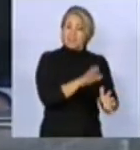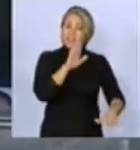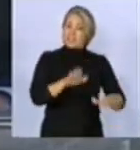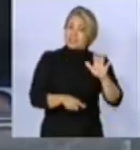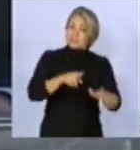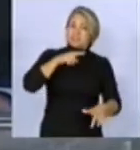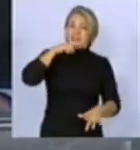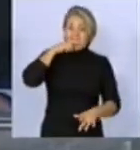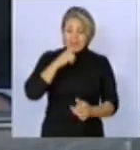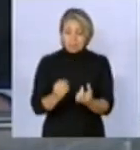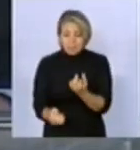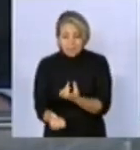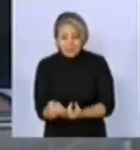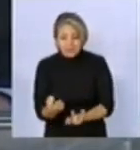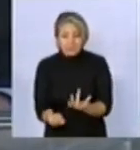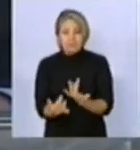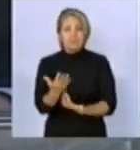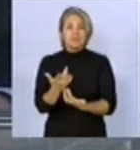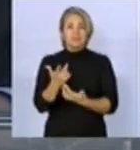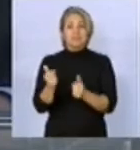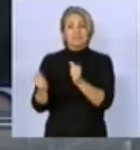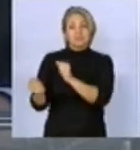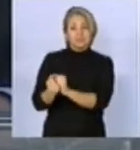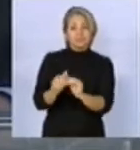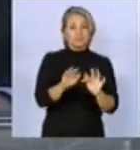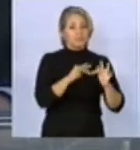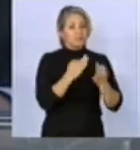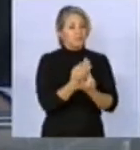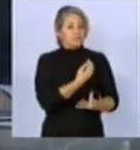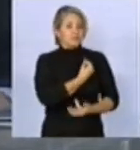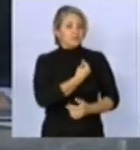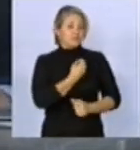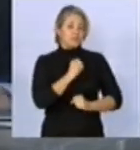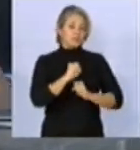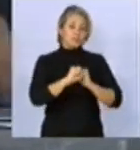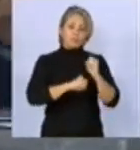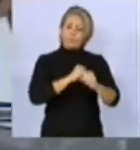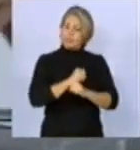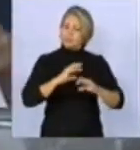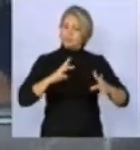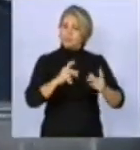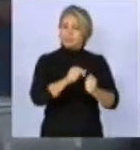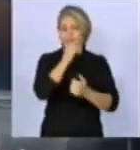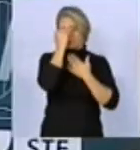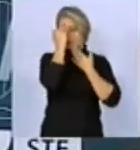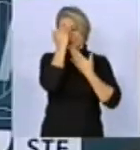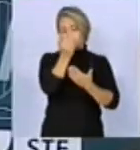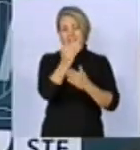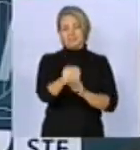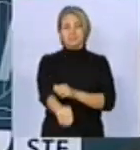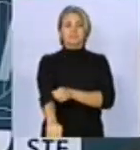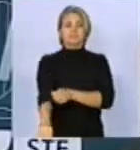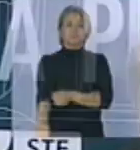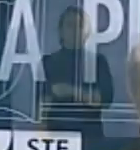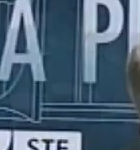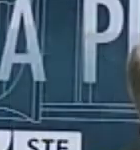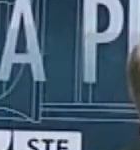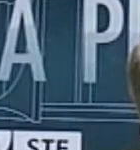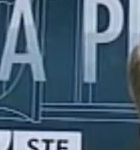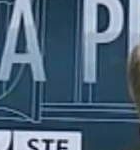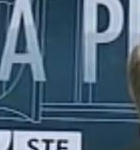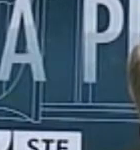de queimar para hospitais vezes a família para sobrevivência o ano inteiro Muito obrigado o